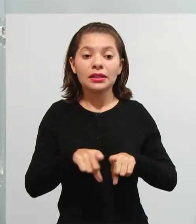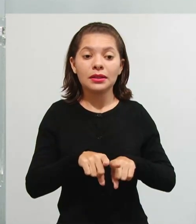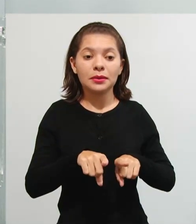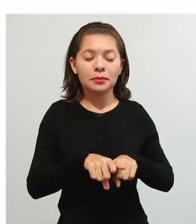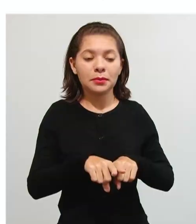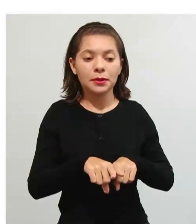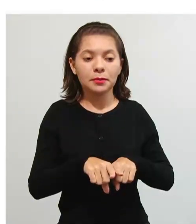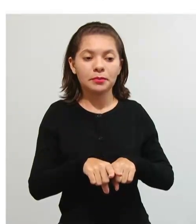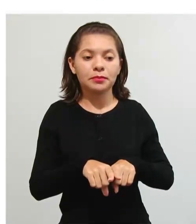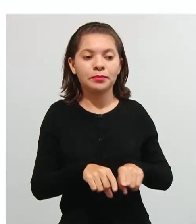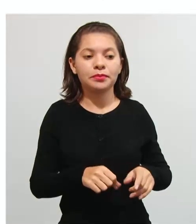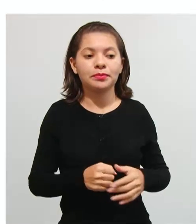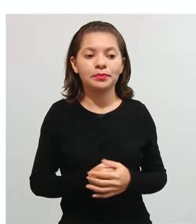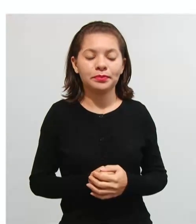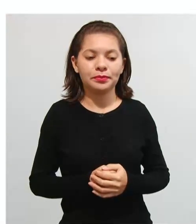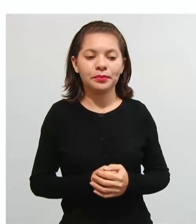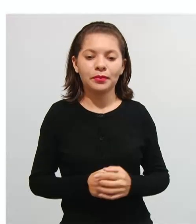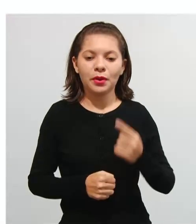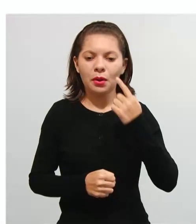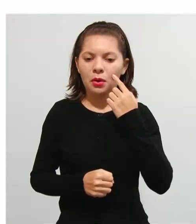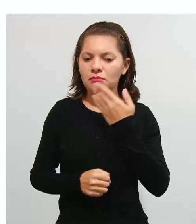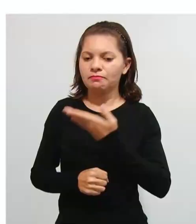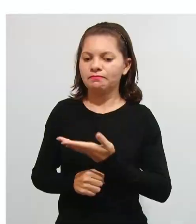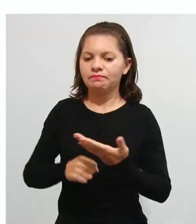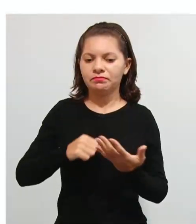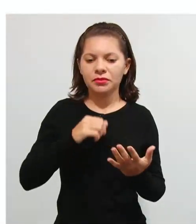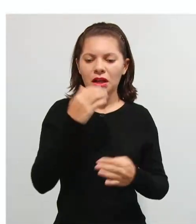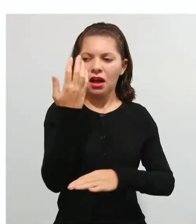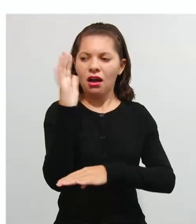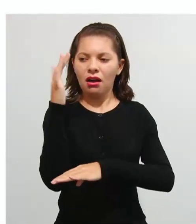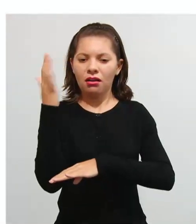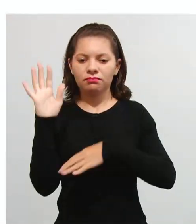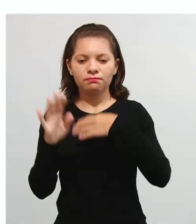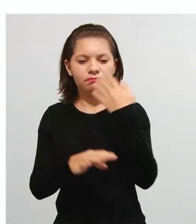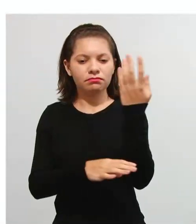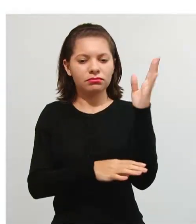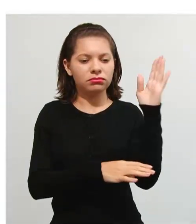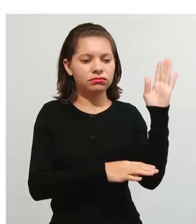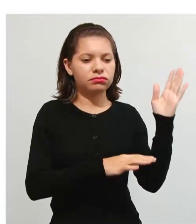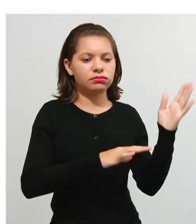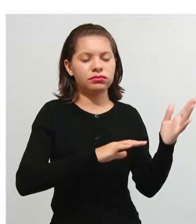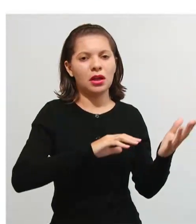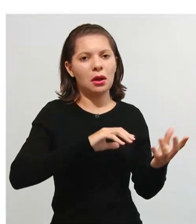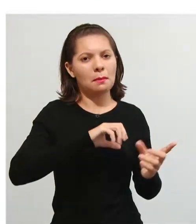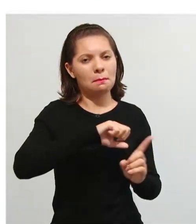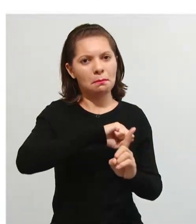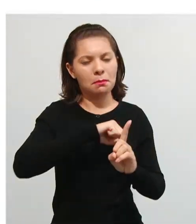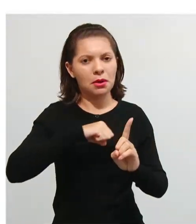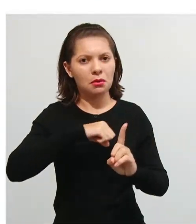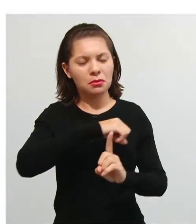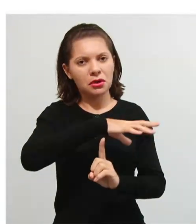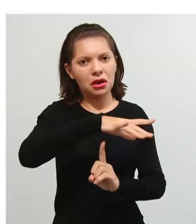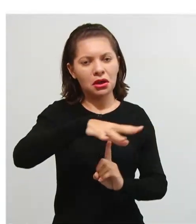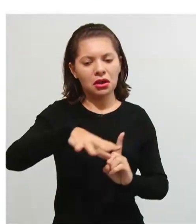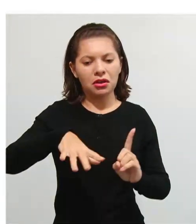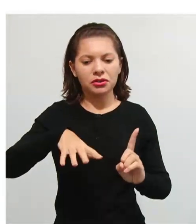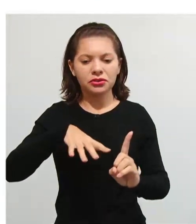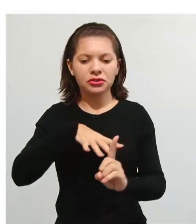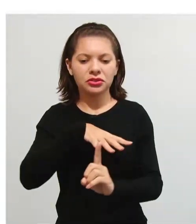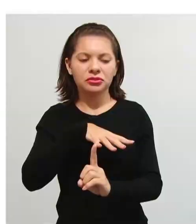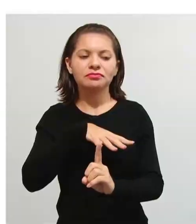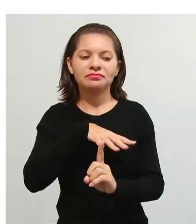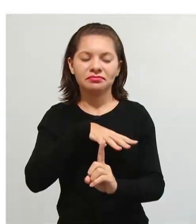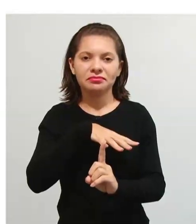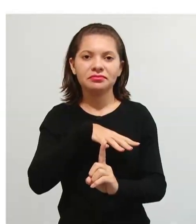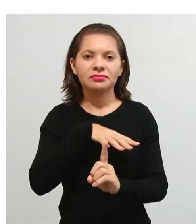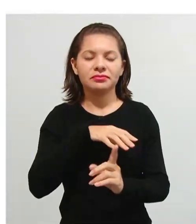relação ao meio ambiente, as empresas estão preocupadas com a questão da sustentabilidade, da preservação do